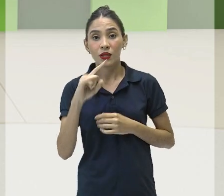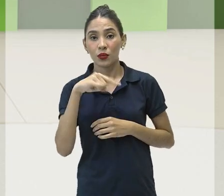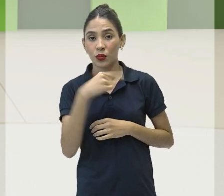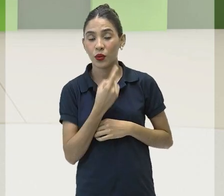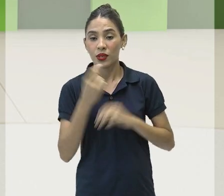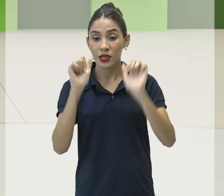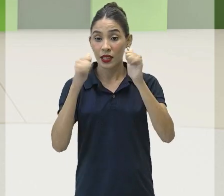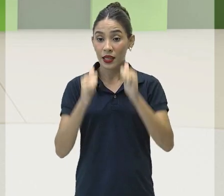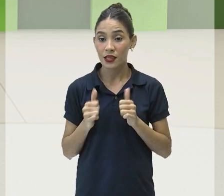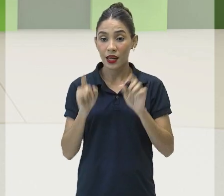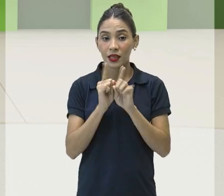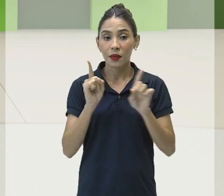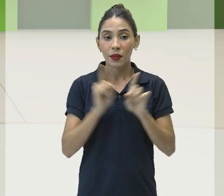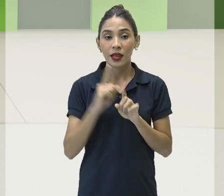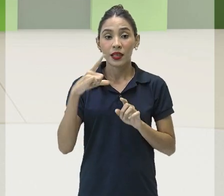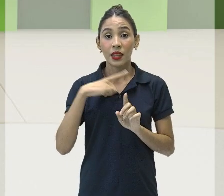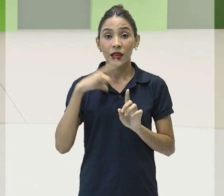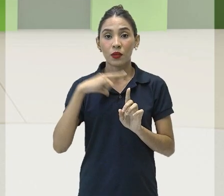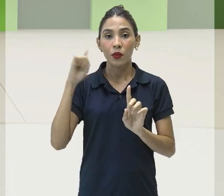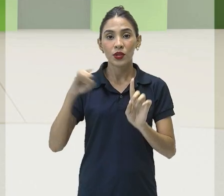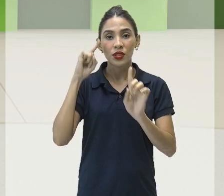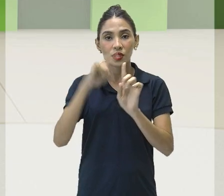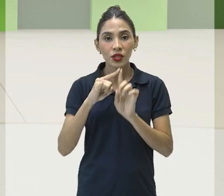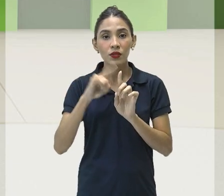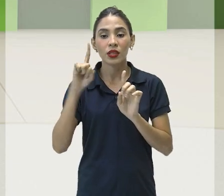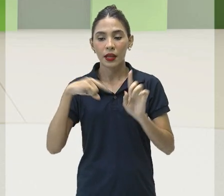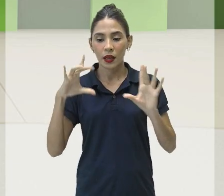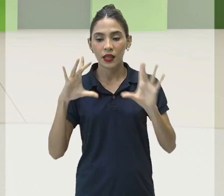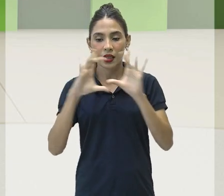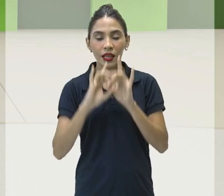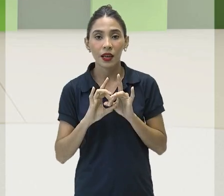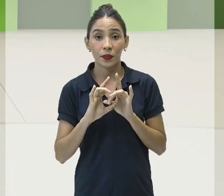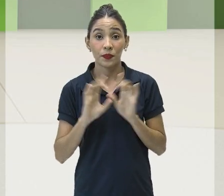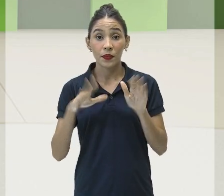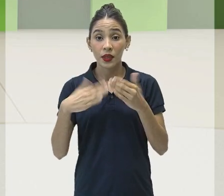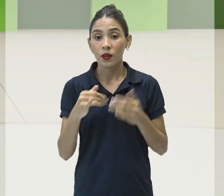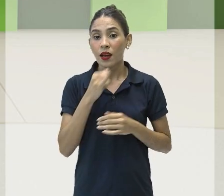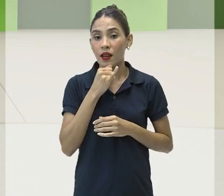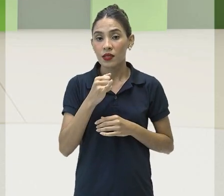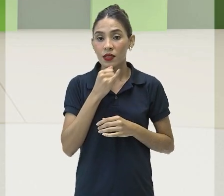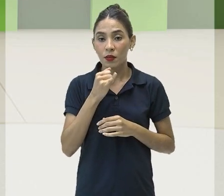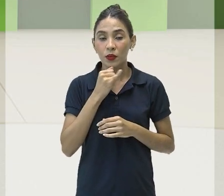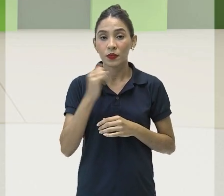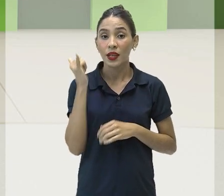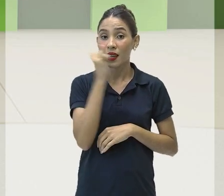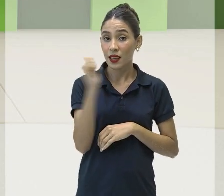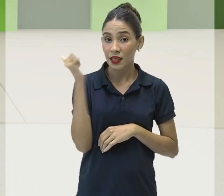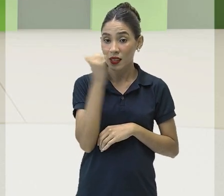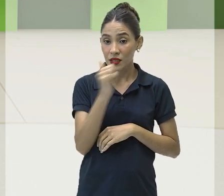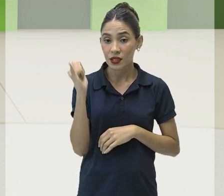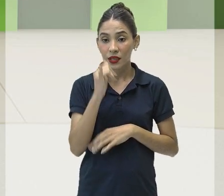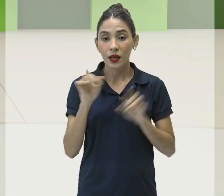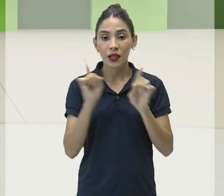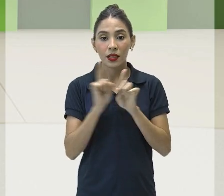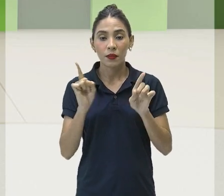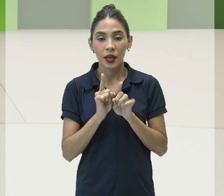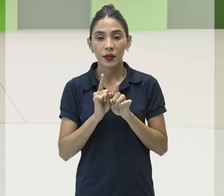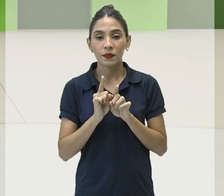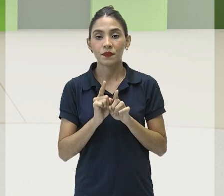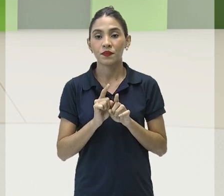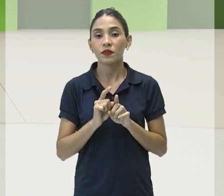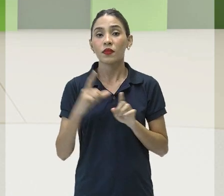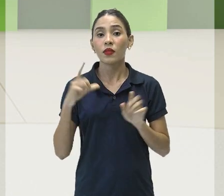analisar ali, existem muitos objetivos que eles são integrados, né? Então, a gente observou o da energia e agora a gente observa aqui